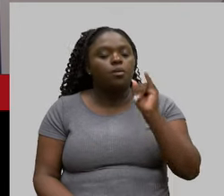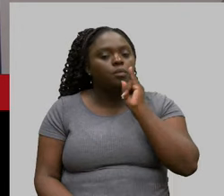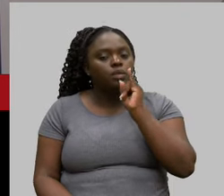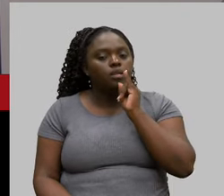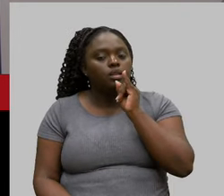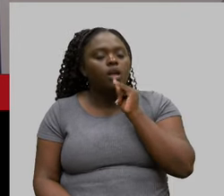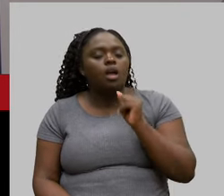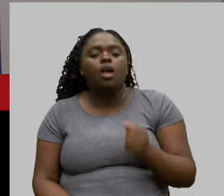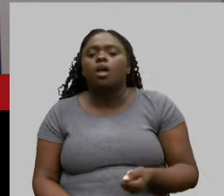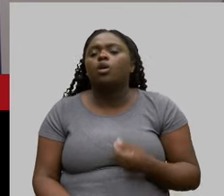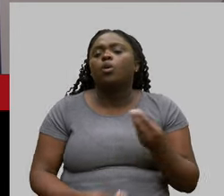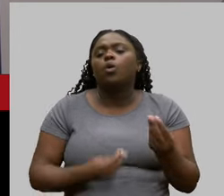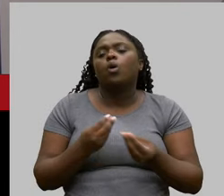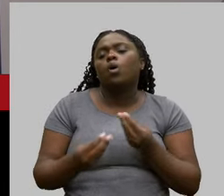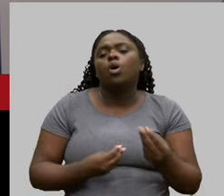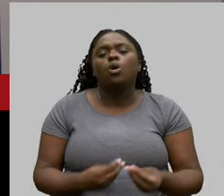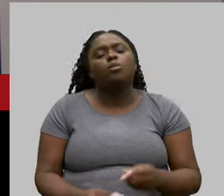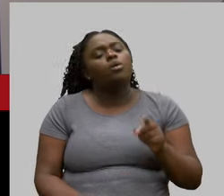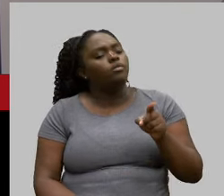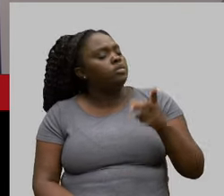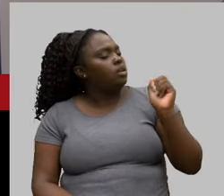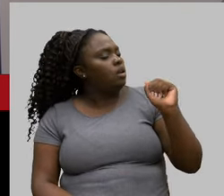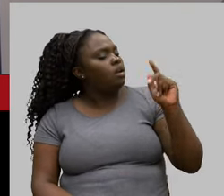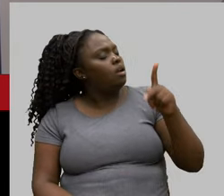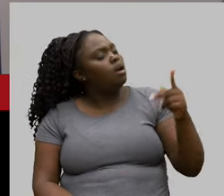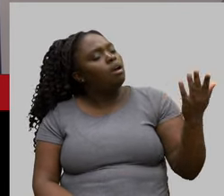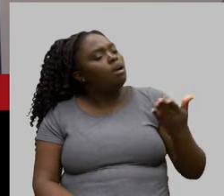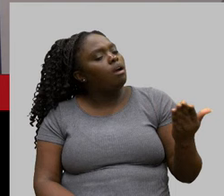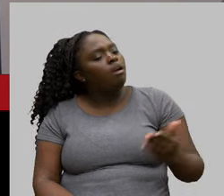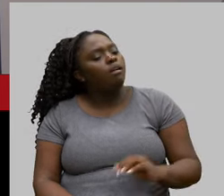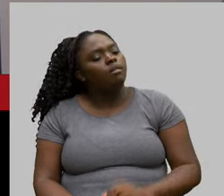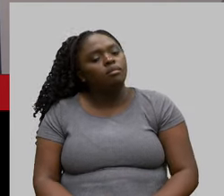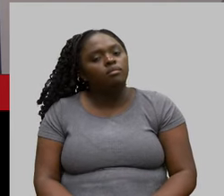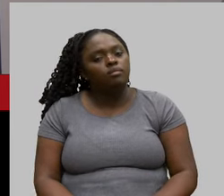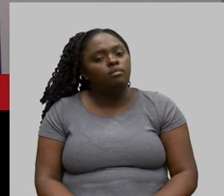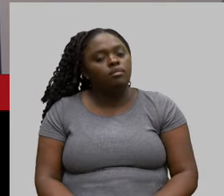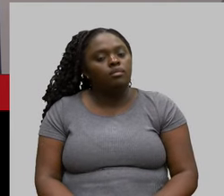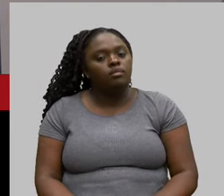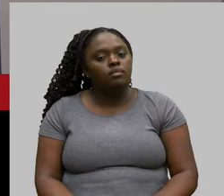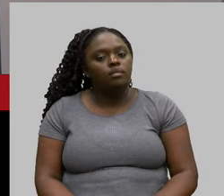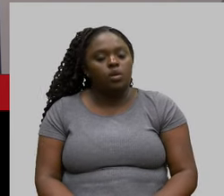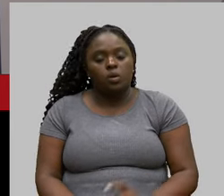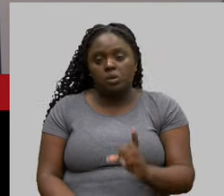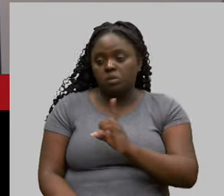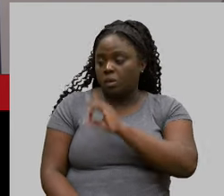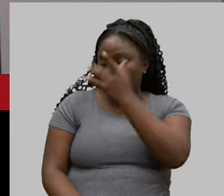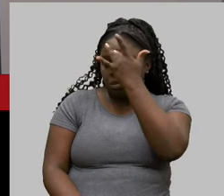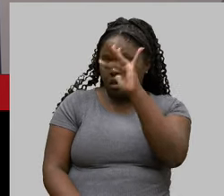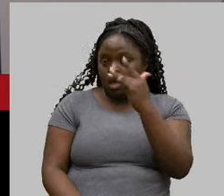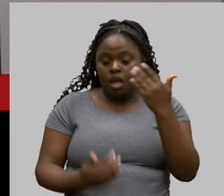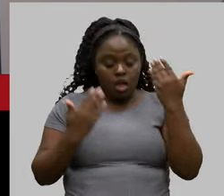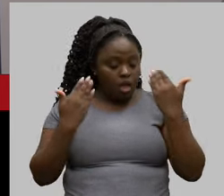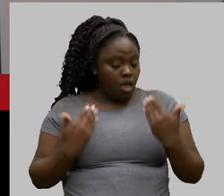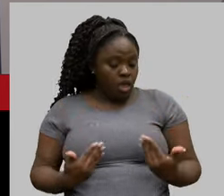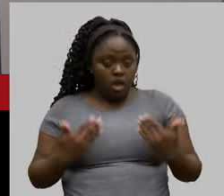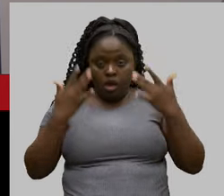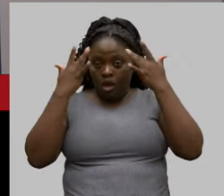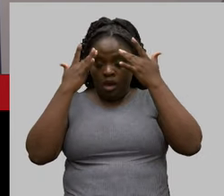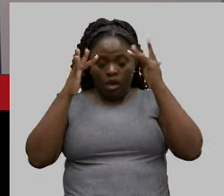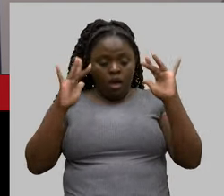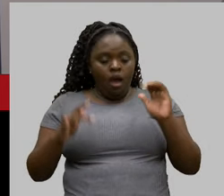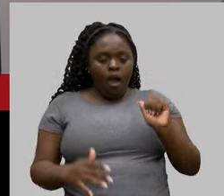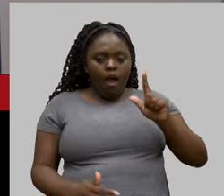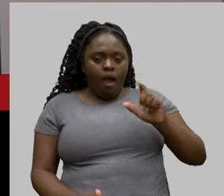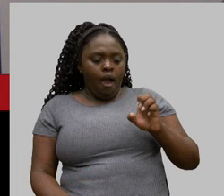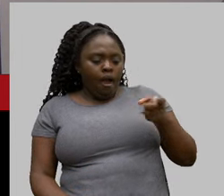como é que você vai aposentar hoje Deputado não sabe eu também não sei o Alex também